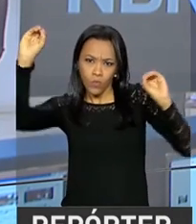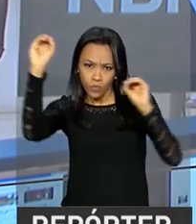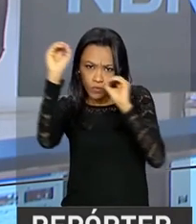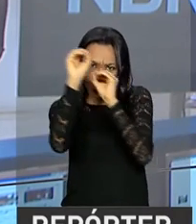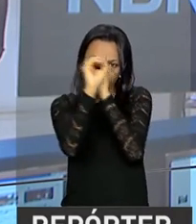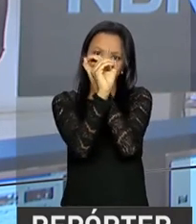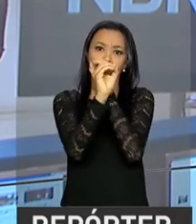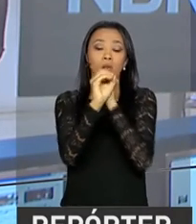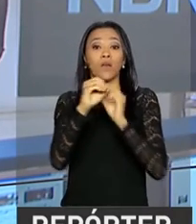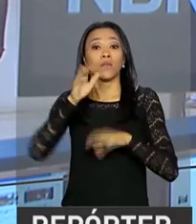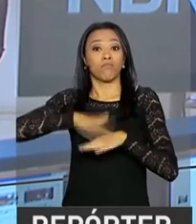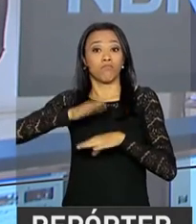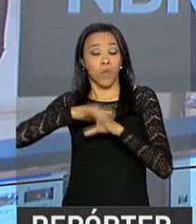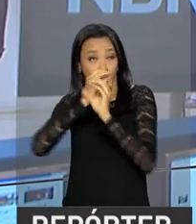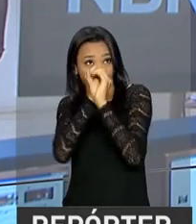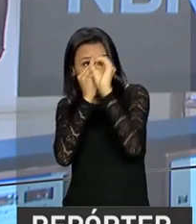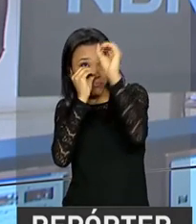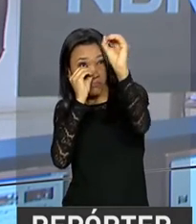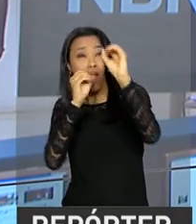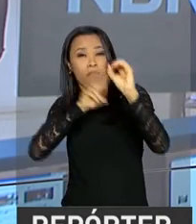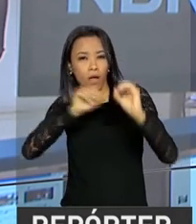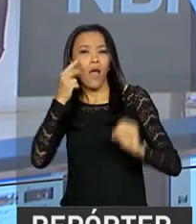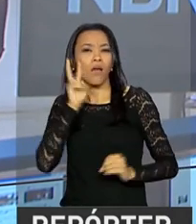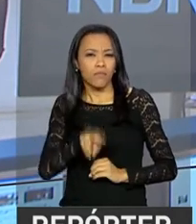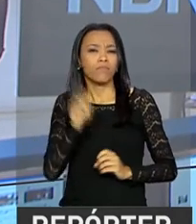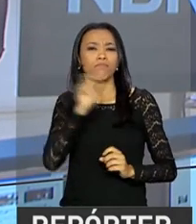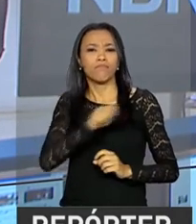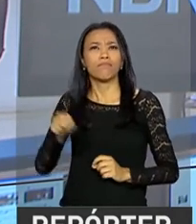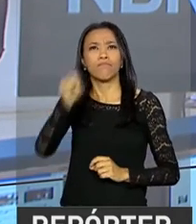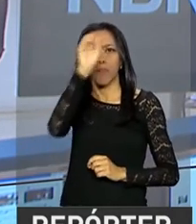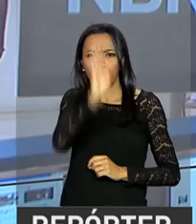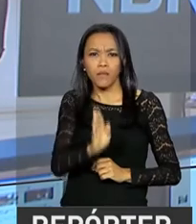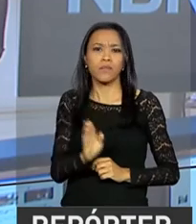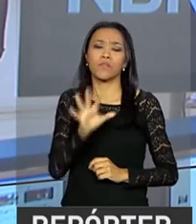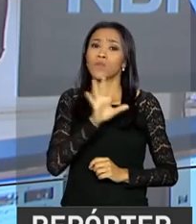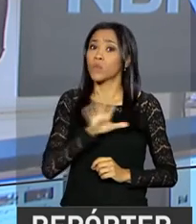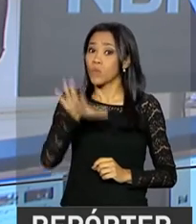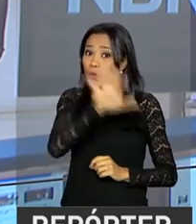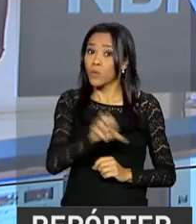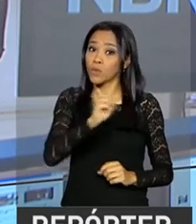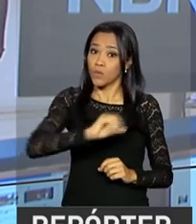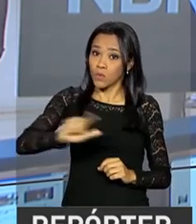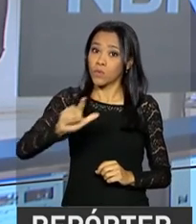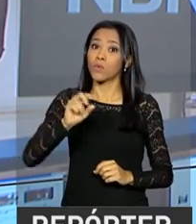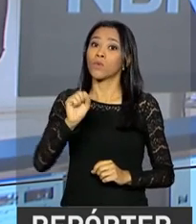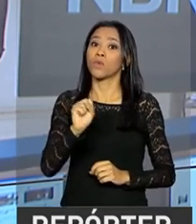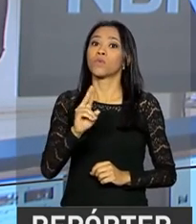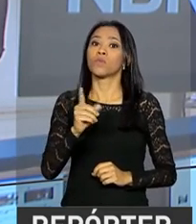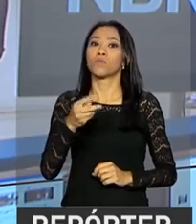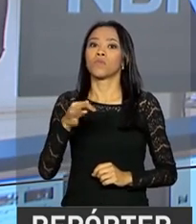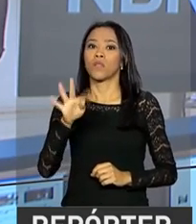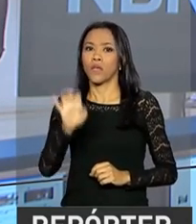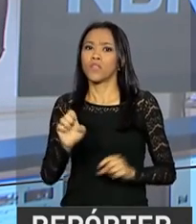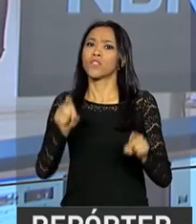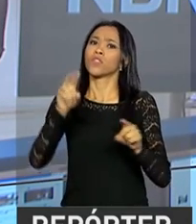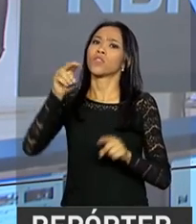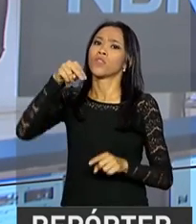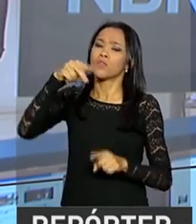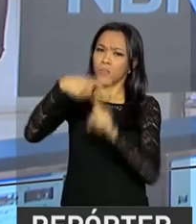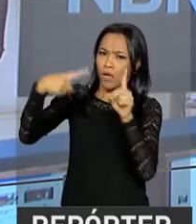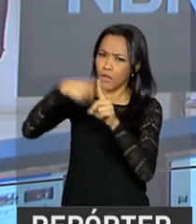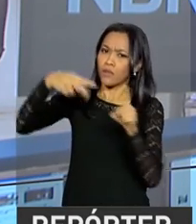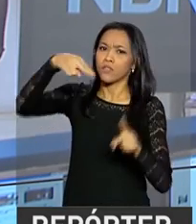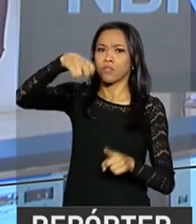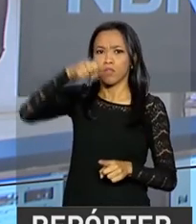e será visto em grande parte do brasil incluindo toda a região sul e sudeste e parte do nordeste e